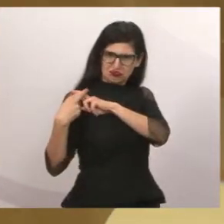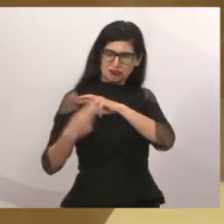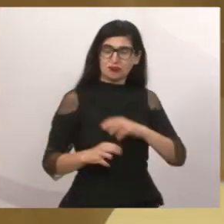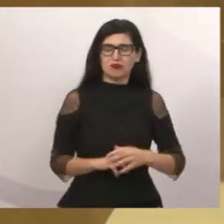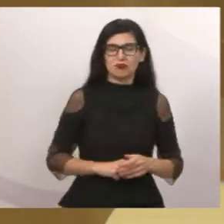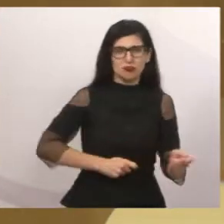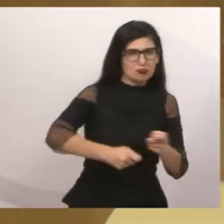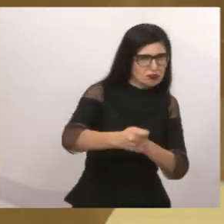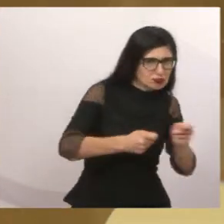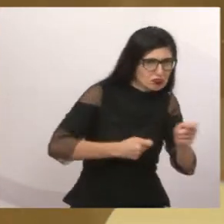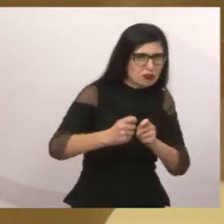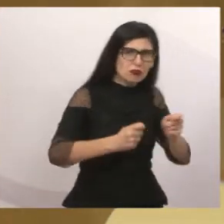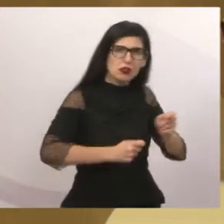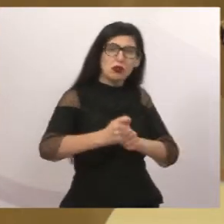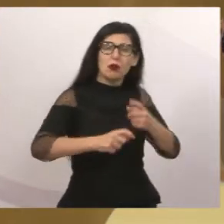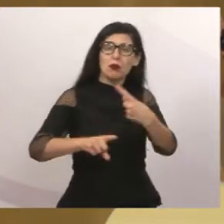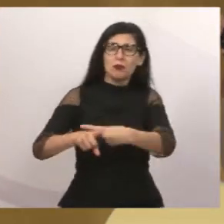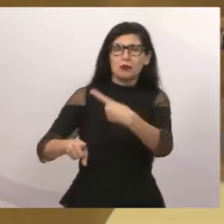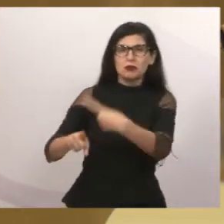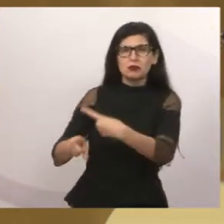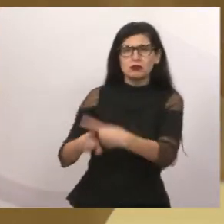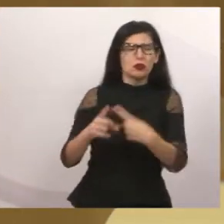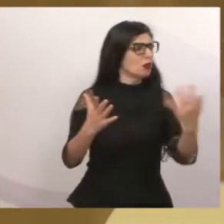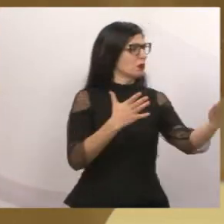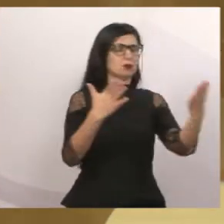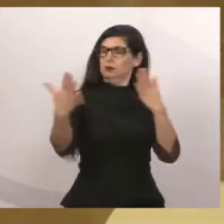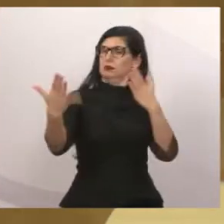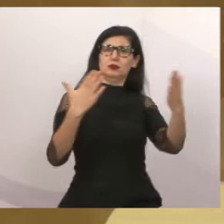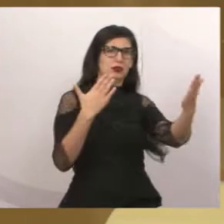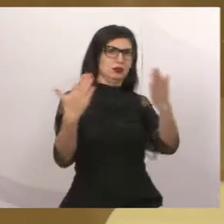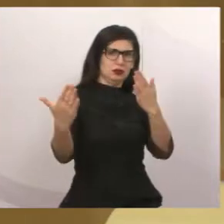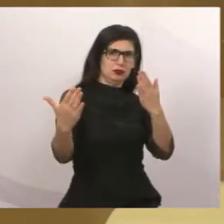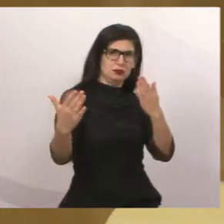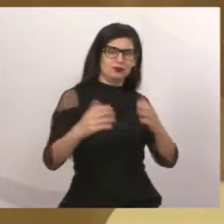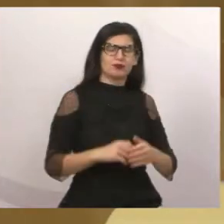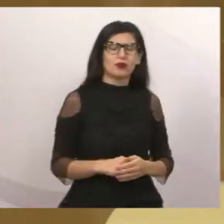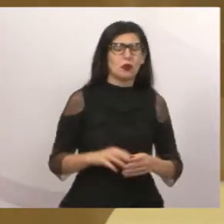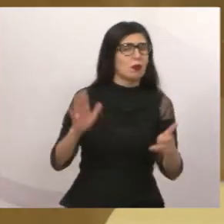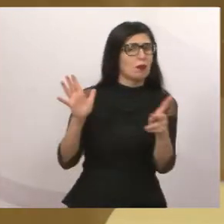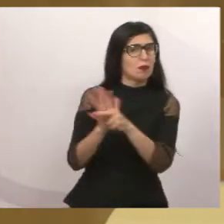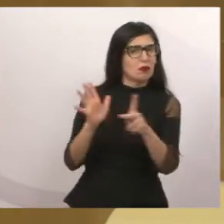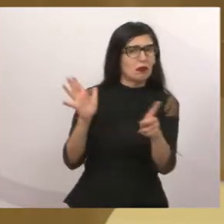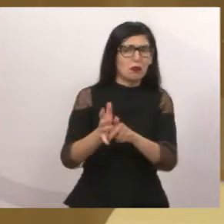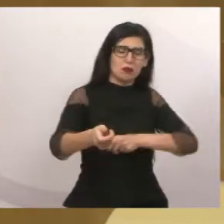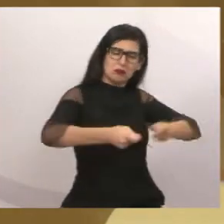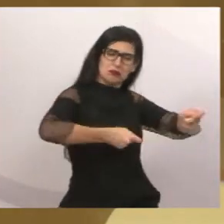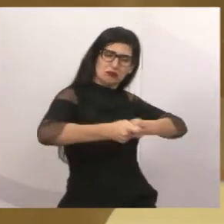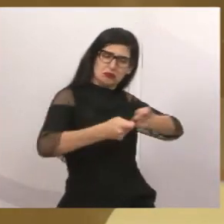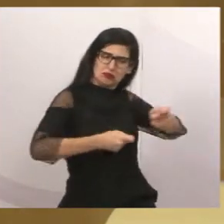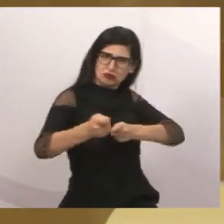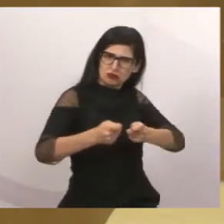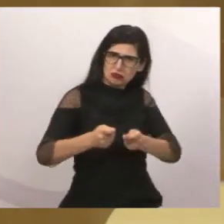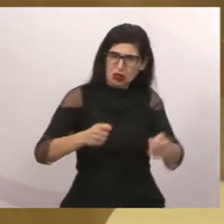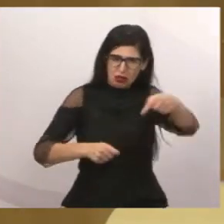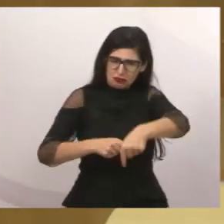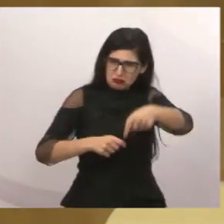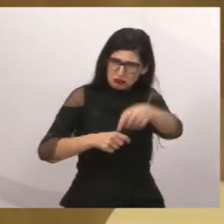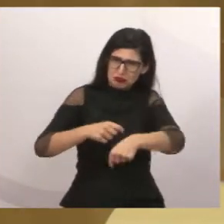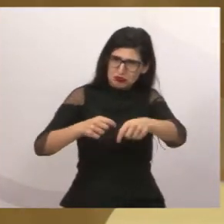Mas, assim, comparando, só para esclarecer maior, qual é o papel do controlador interno? Ele vai ser um